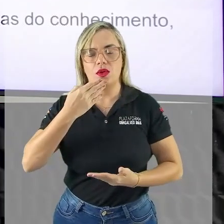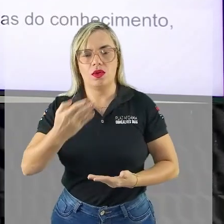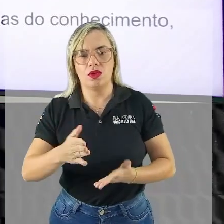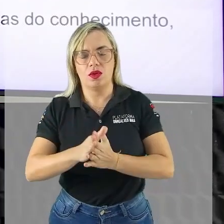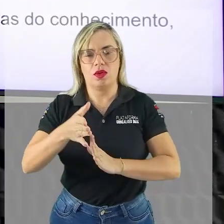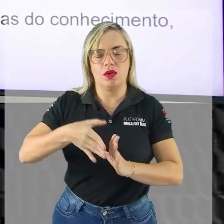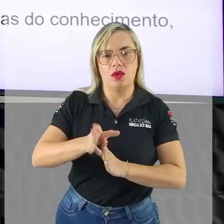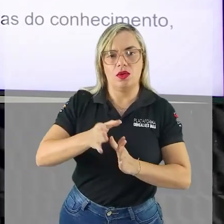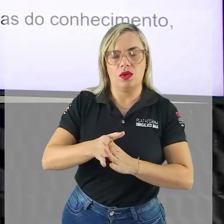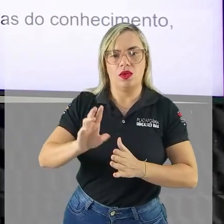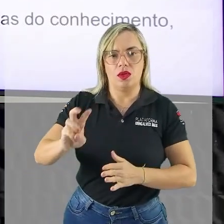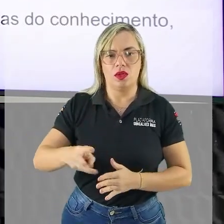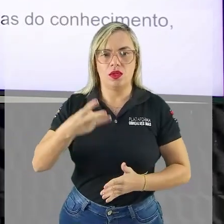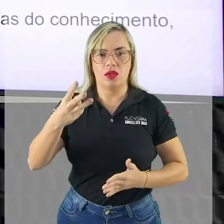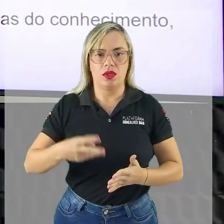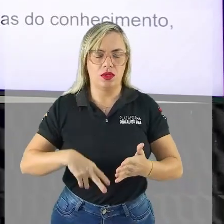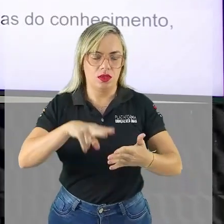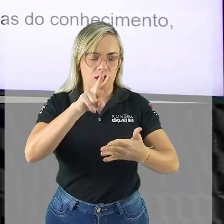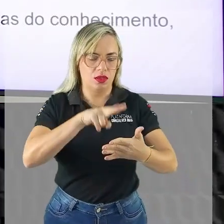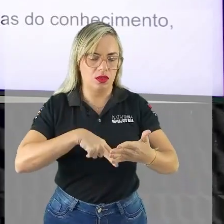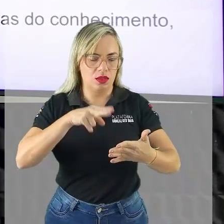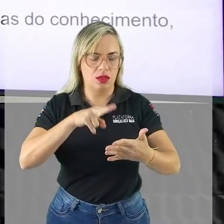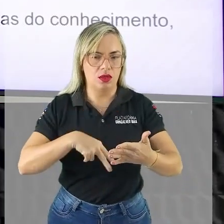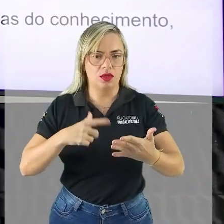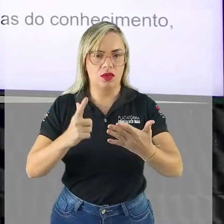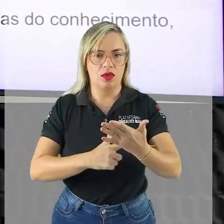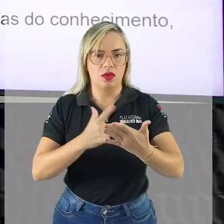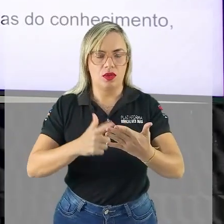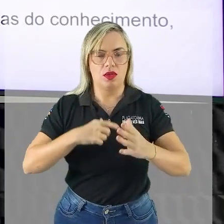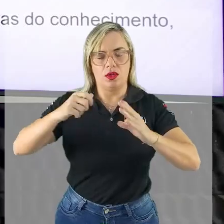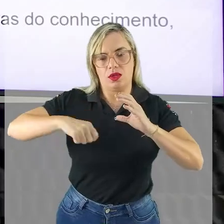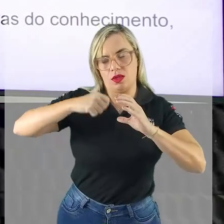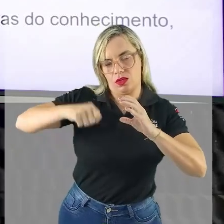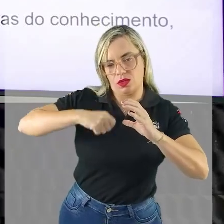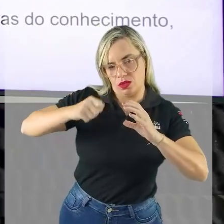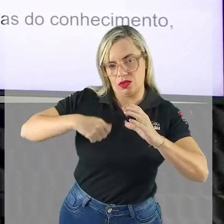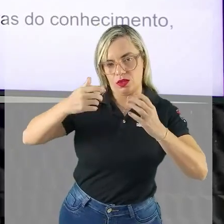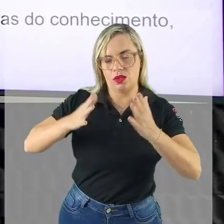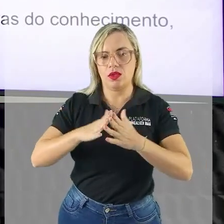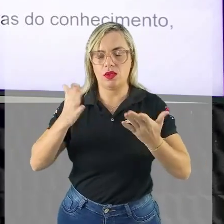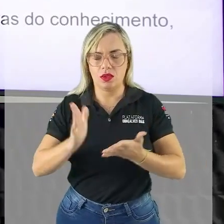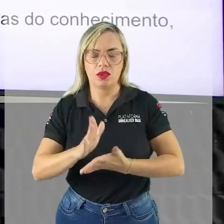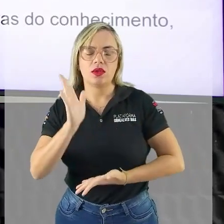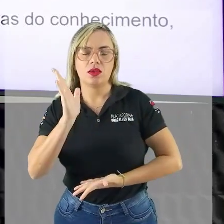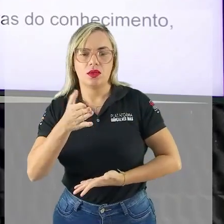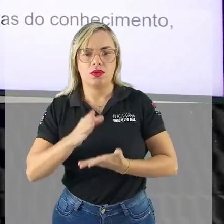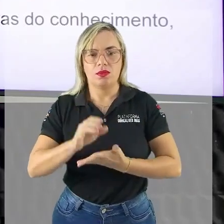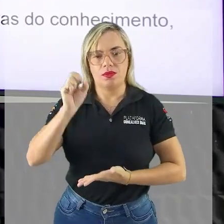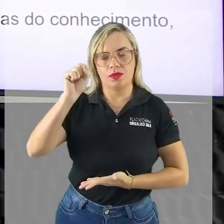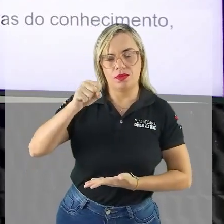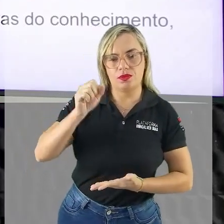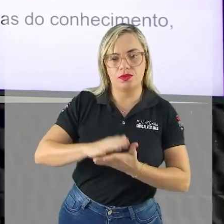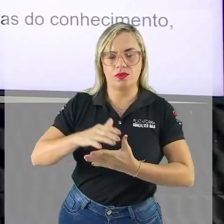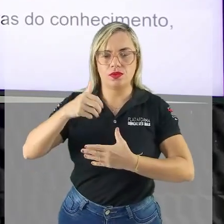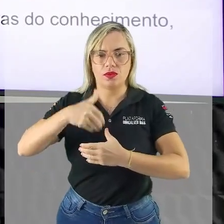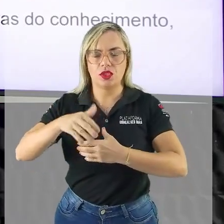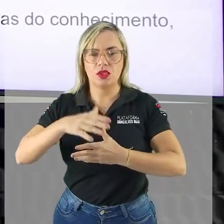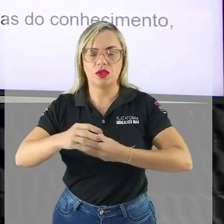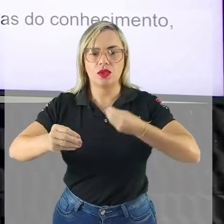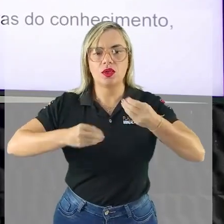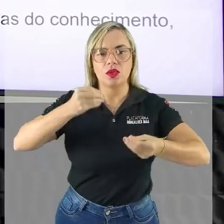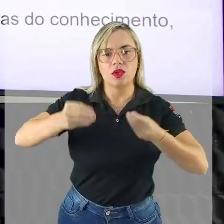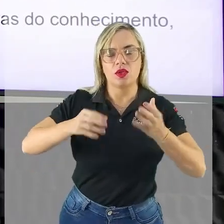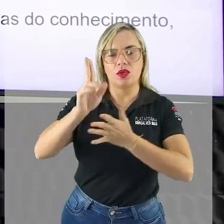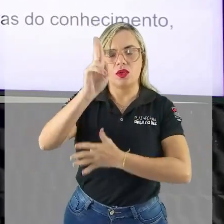que você faça 3 leituras, tá? Nós vamos trabalhar aqui em vídeo essas 3 leituras sim, tá? E vou te dar dicas de como